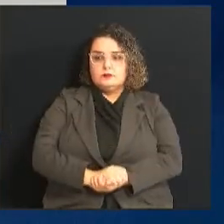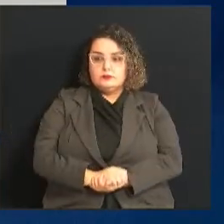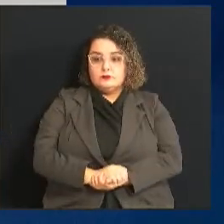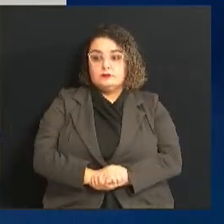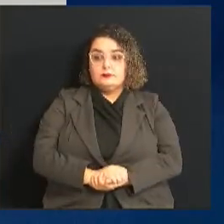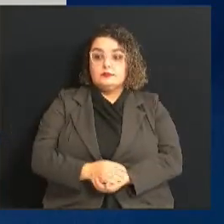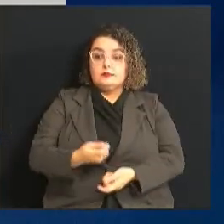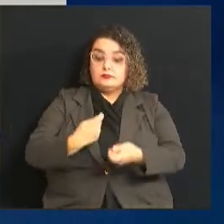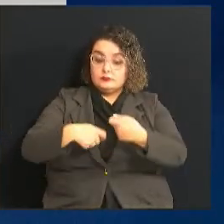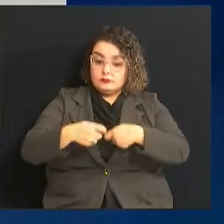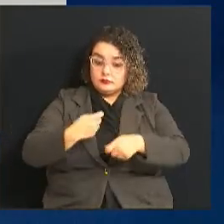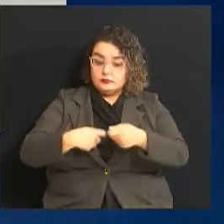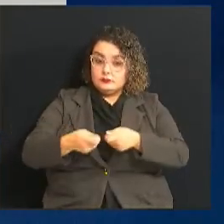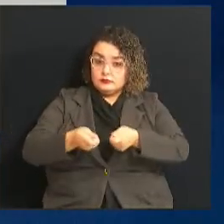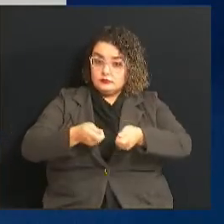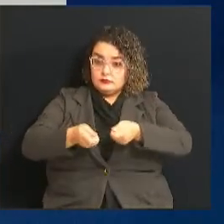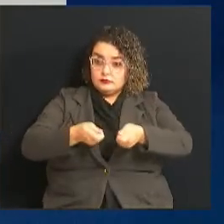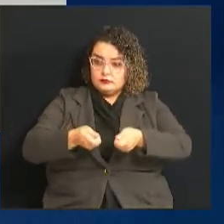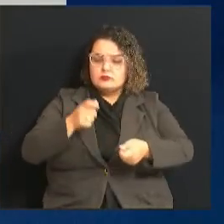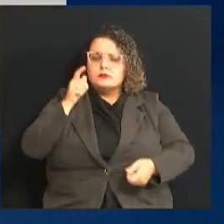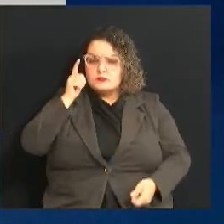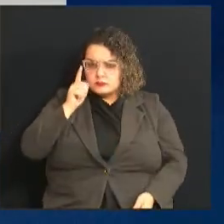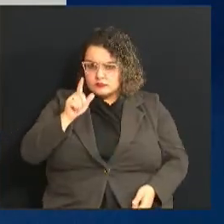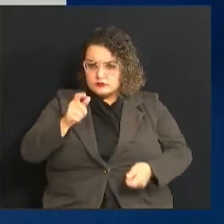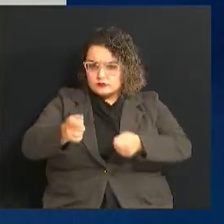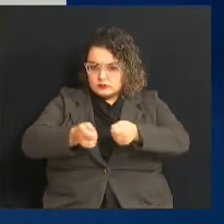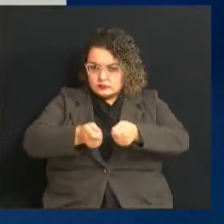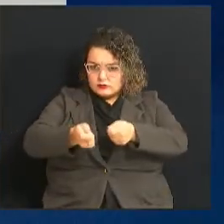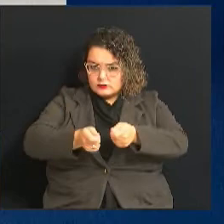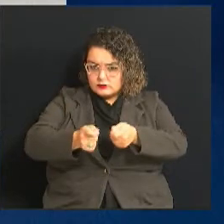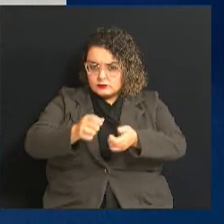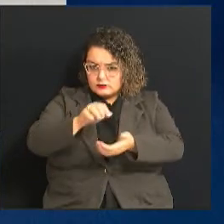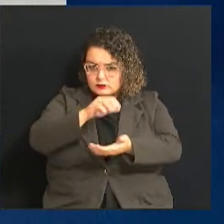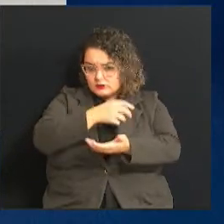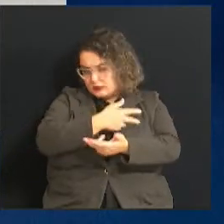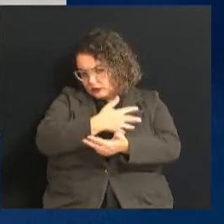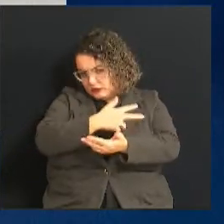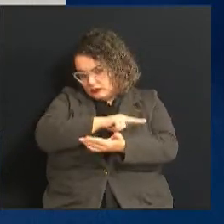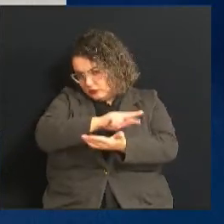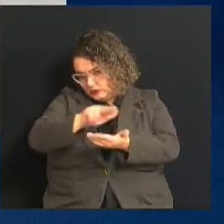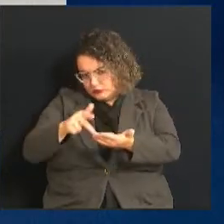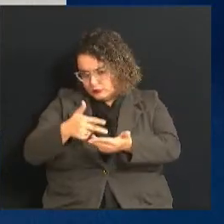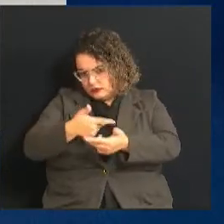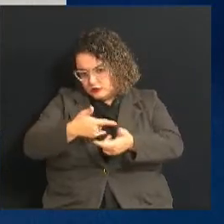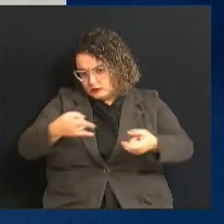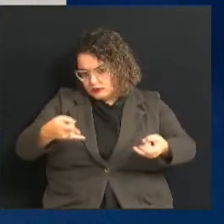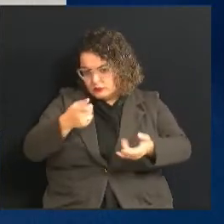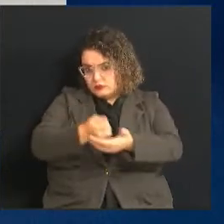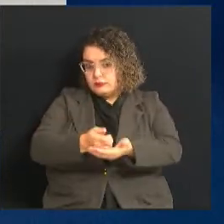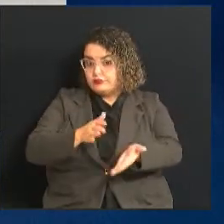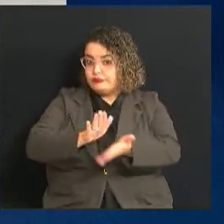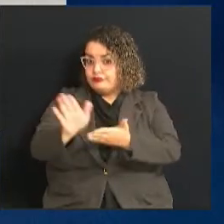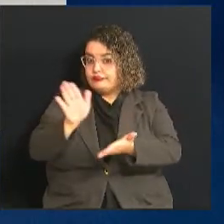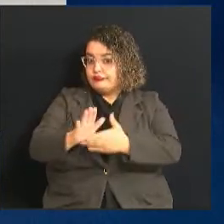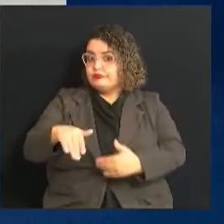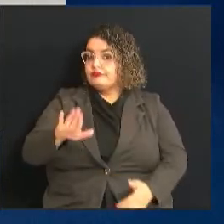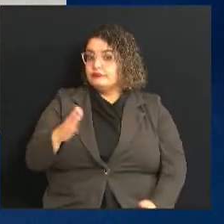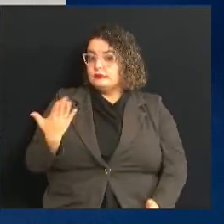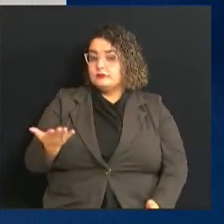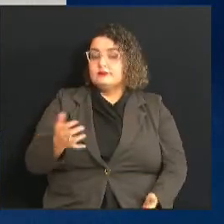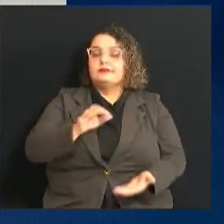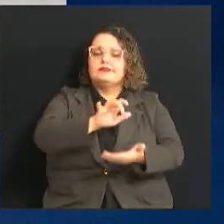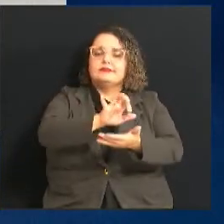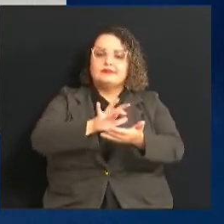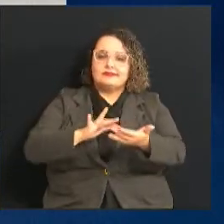Economia. Você tem conseguido controlar as contas ou está gastando mais que o orçamento? O quadro Na Ponta